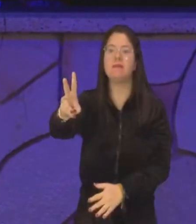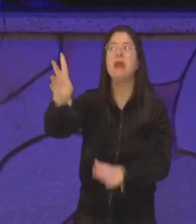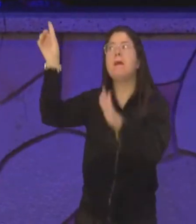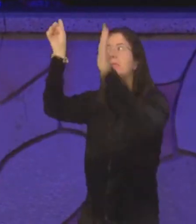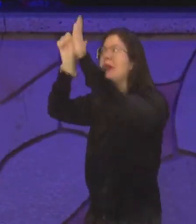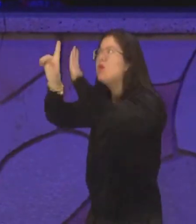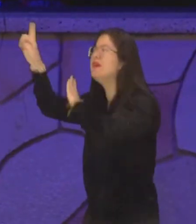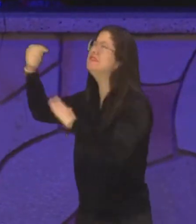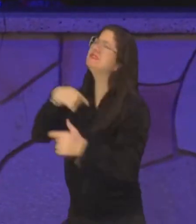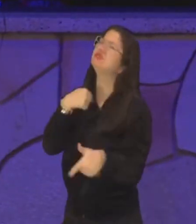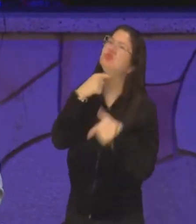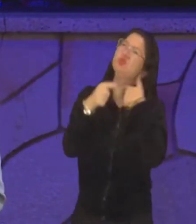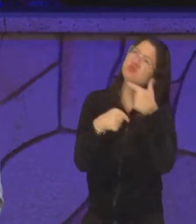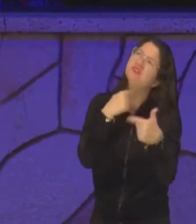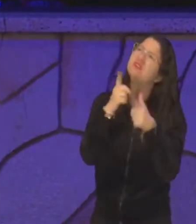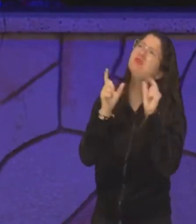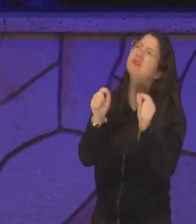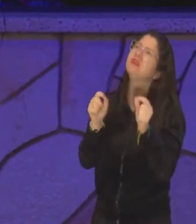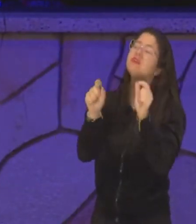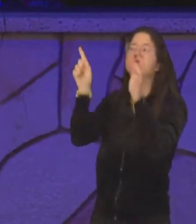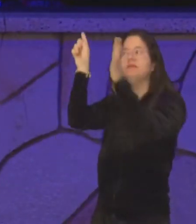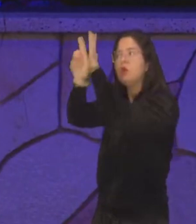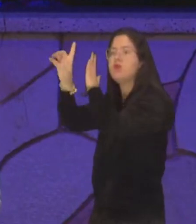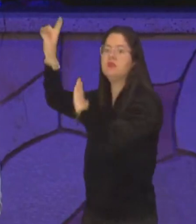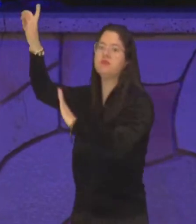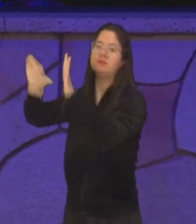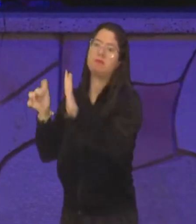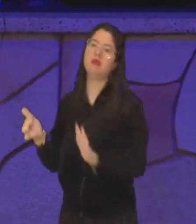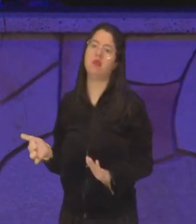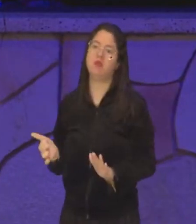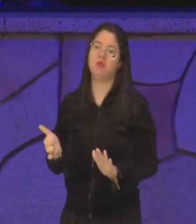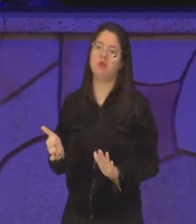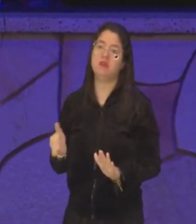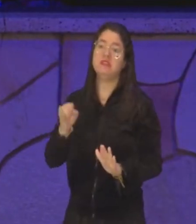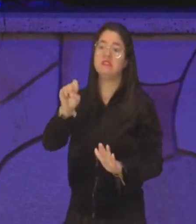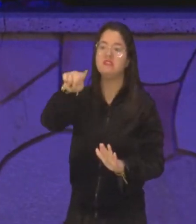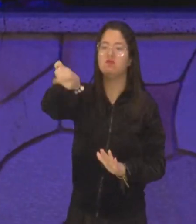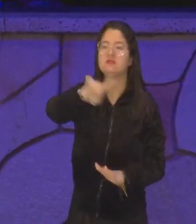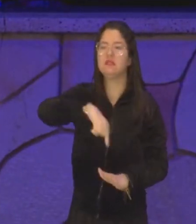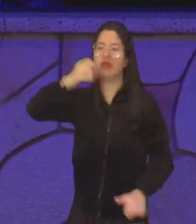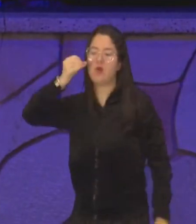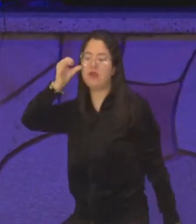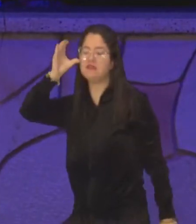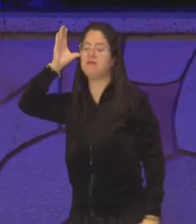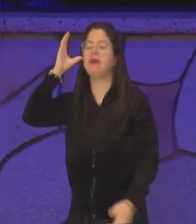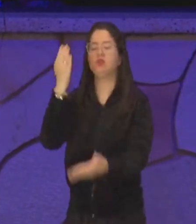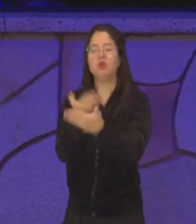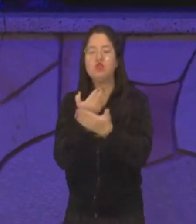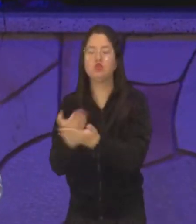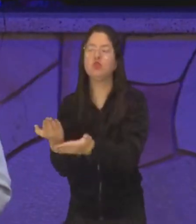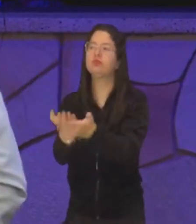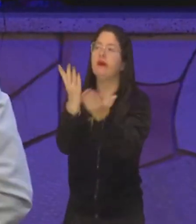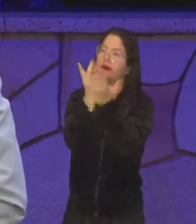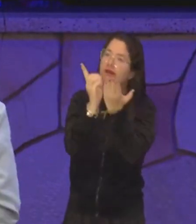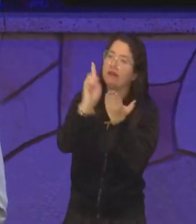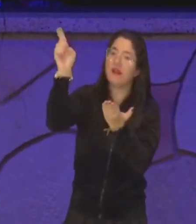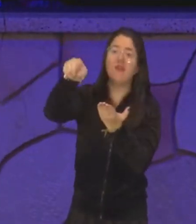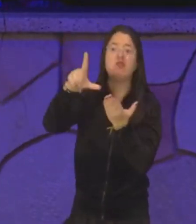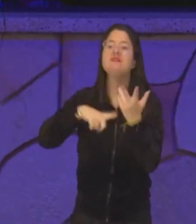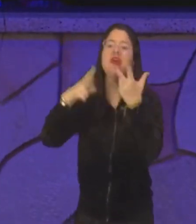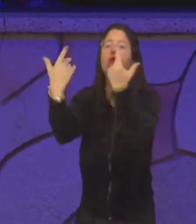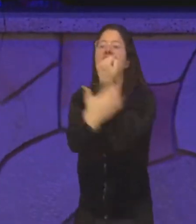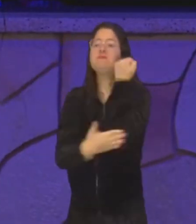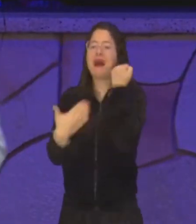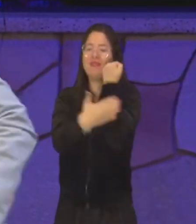igreja, que é uma aplicação para nós: a palavra de Deus, afiada, cortante, poderosa, conforme diz Hebreus.